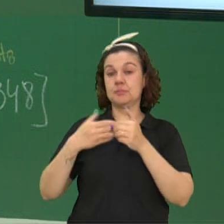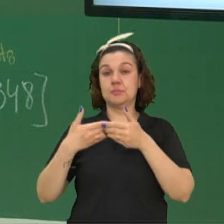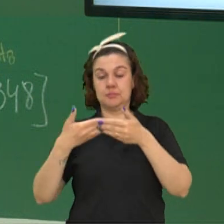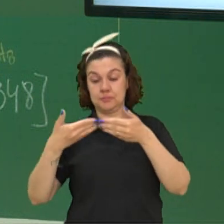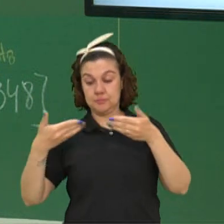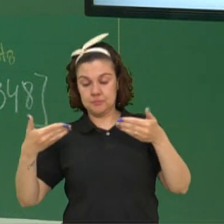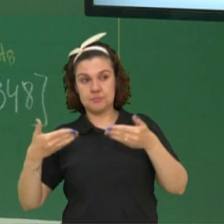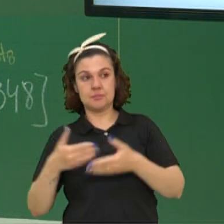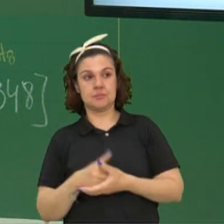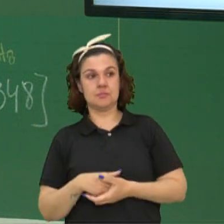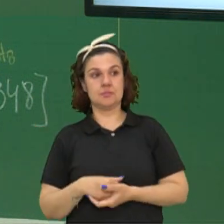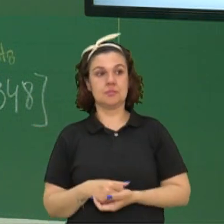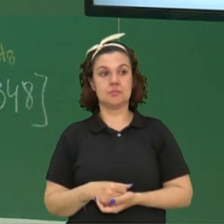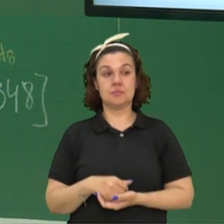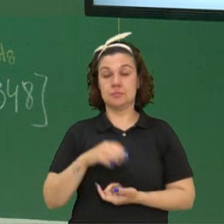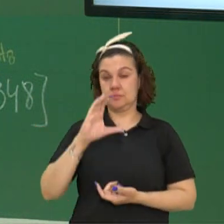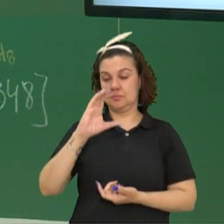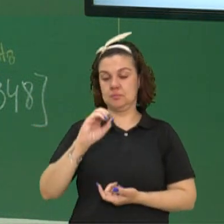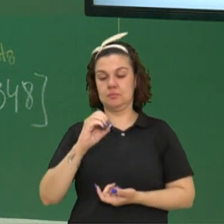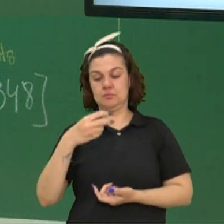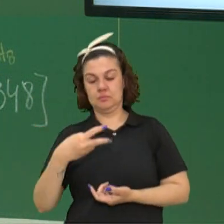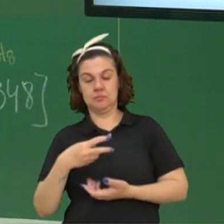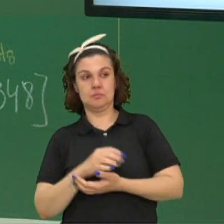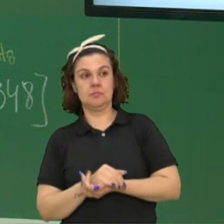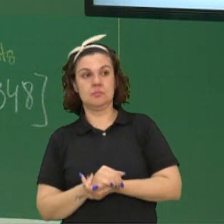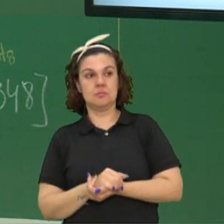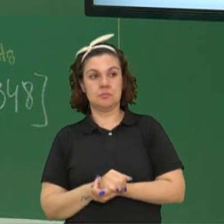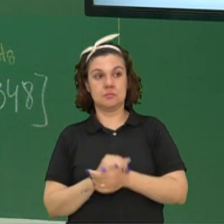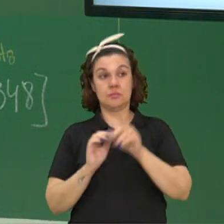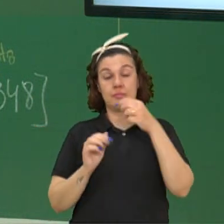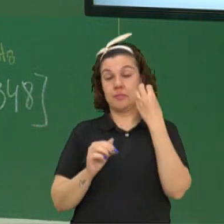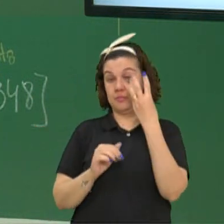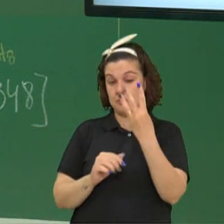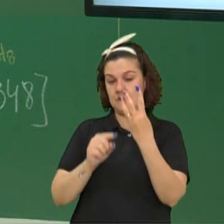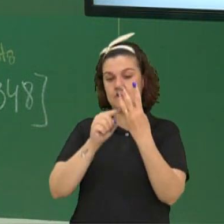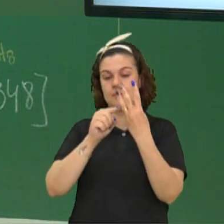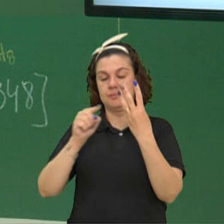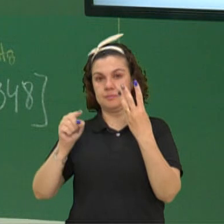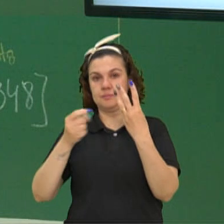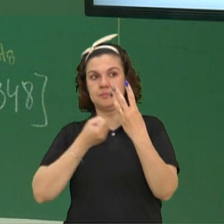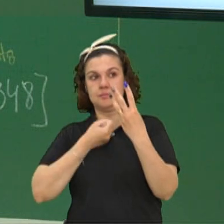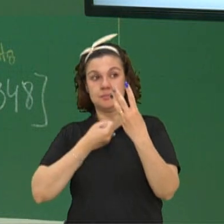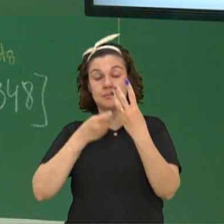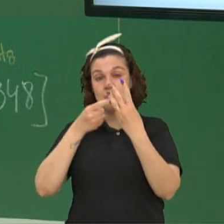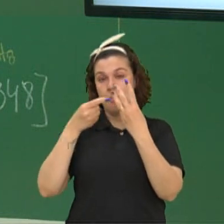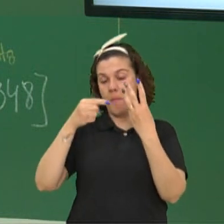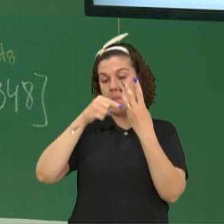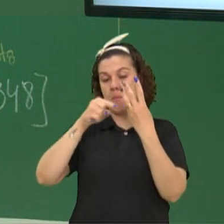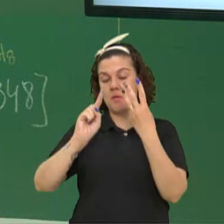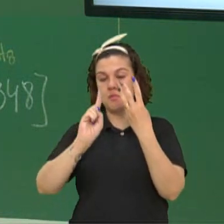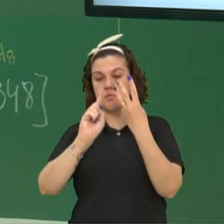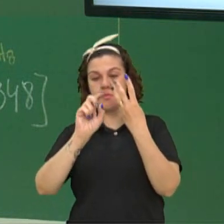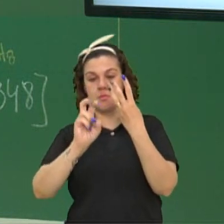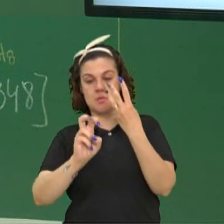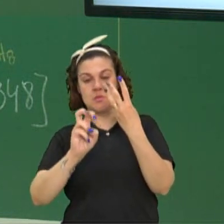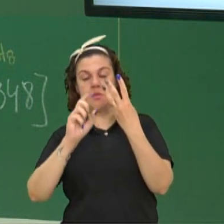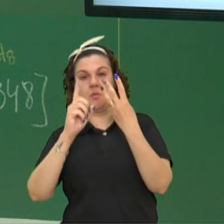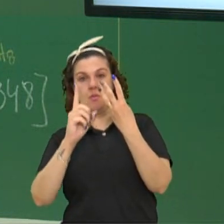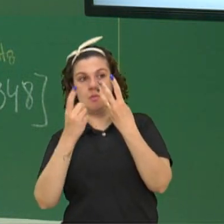ter o meu CO2. O coeficiente estequiométrico dele é 3 e o valor é menos